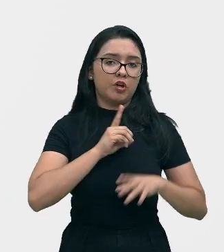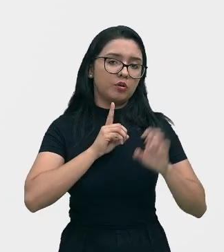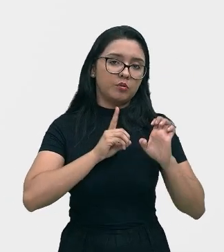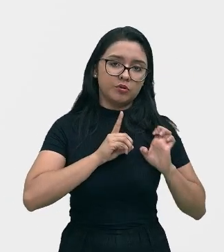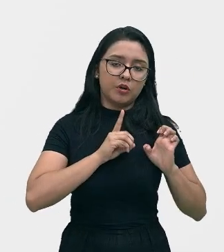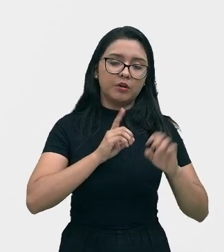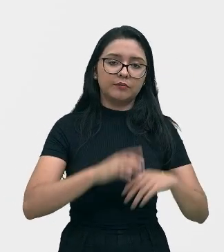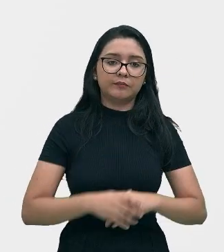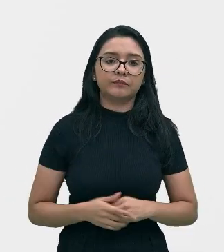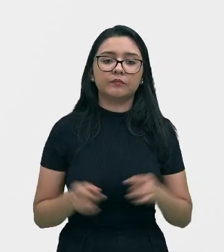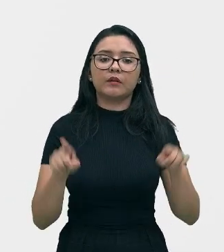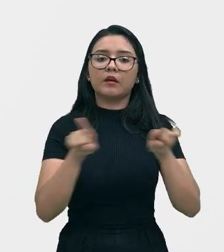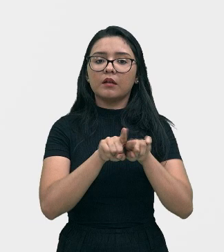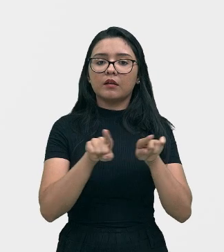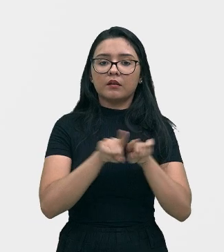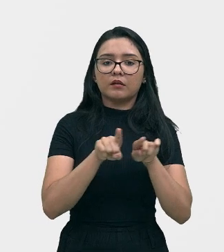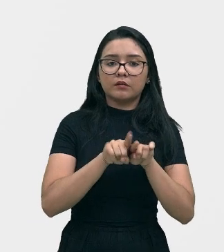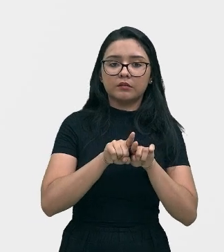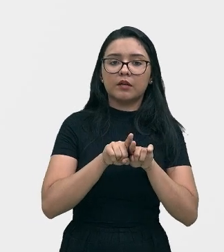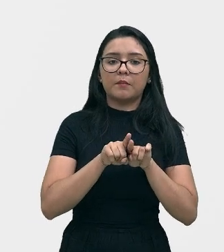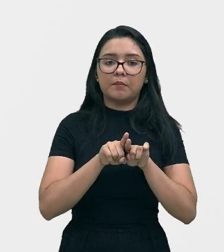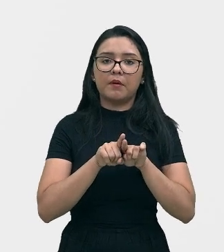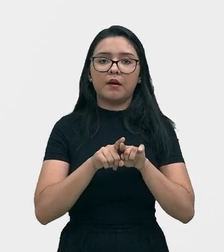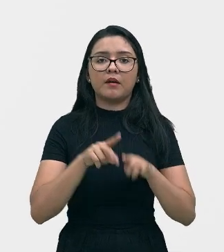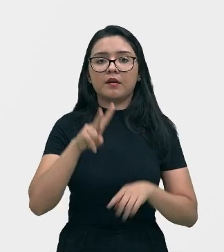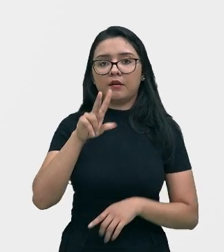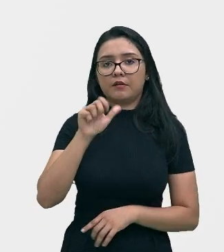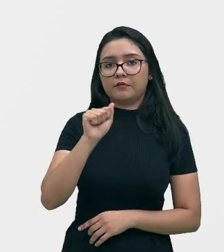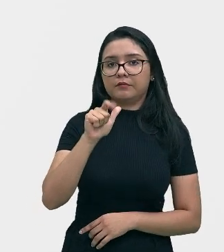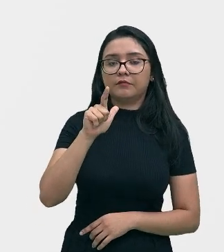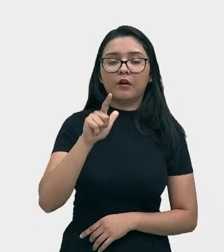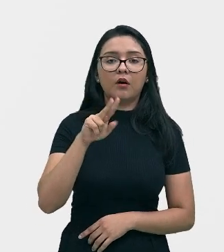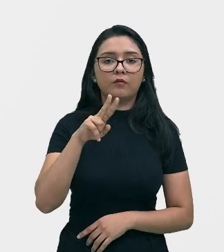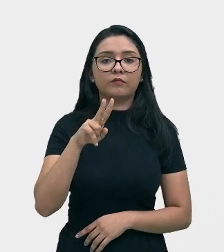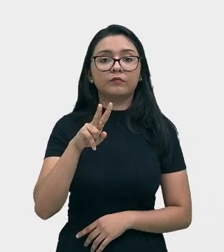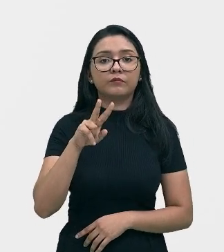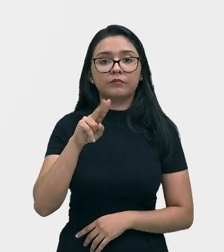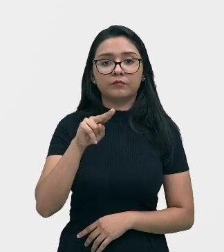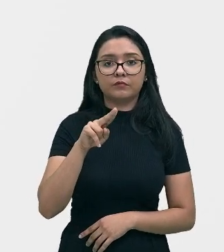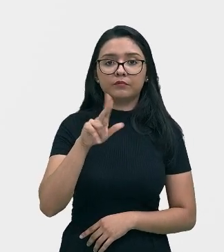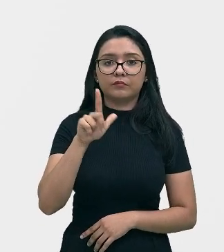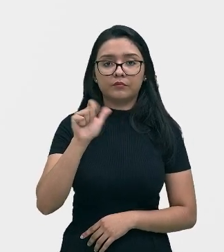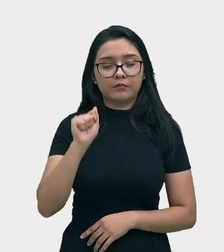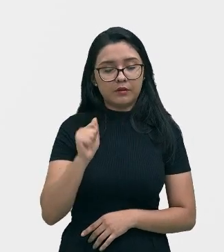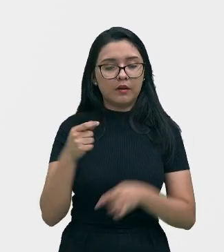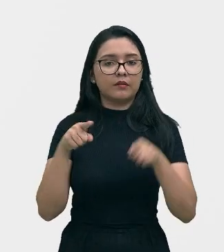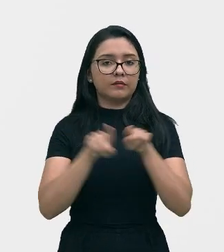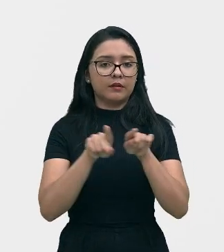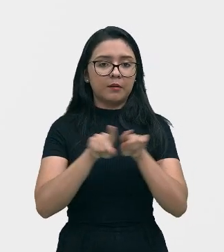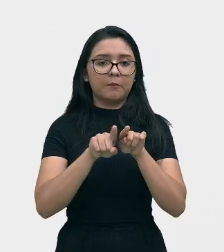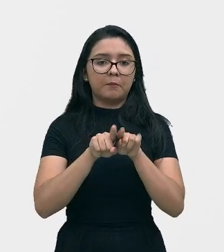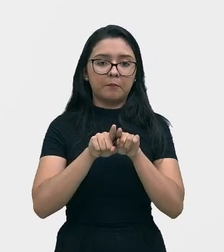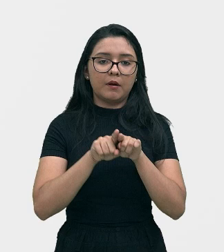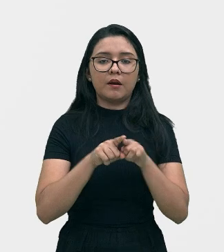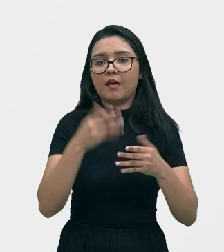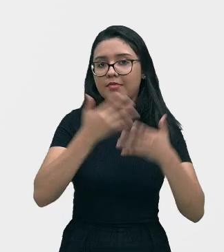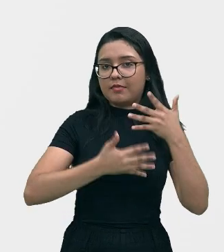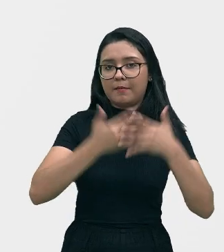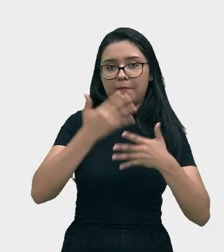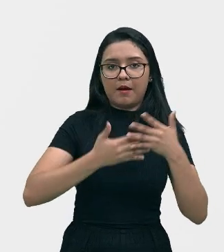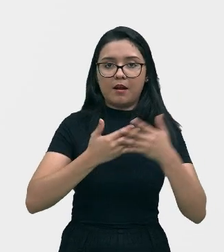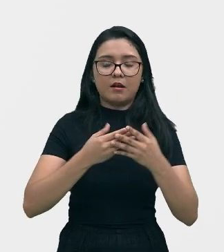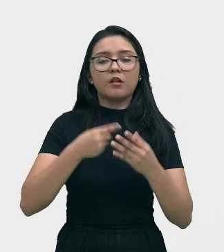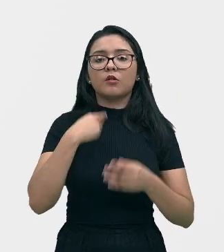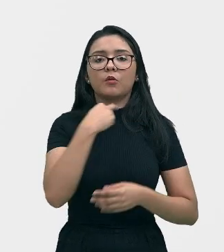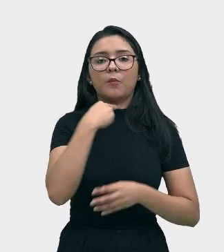válvulas, né? As válvulas tricúspide, que impede o refluxo de sangue do átrio direito para o ventrículo direito, então o sangue não pode retornar, ele tem que